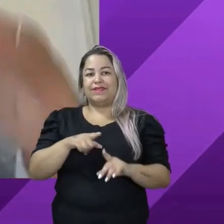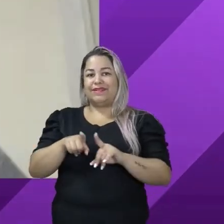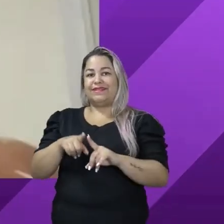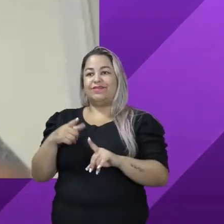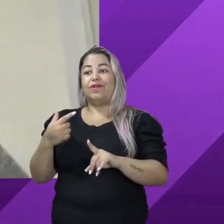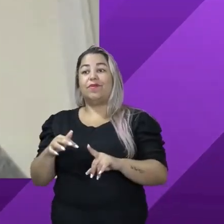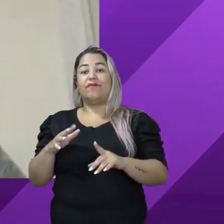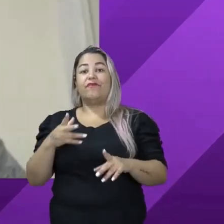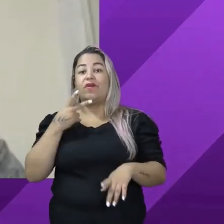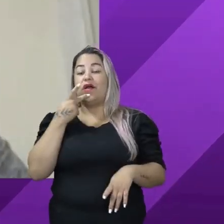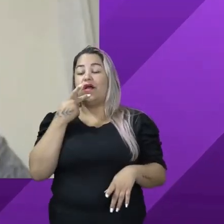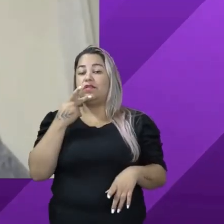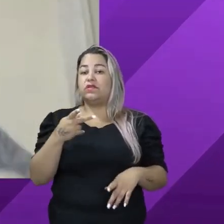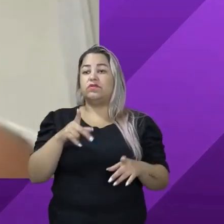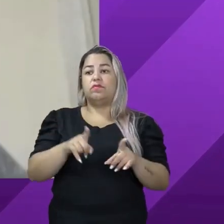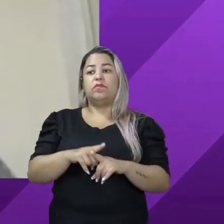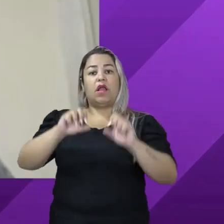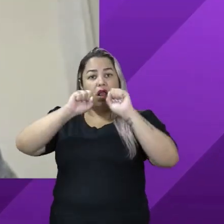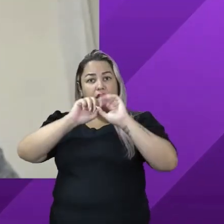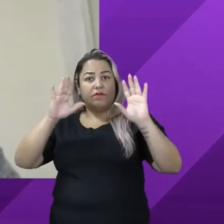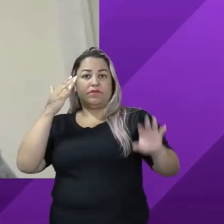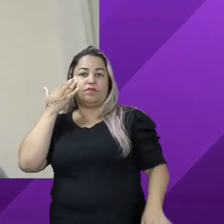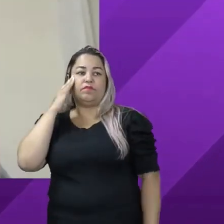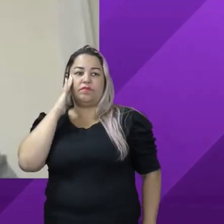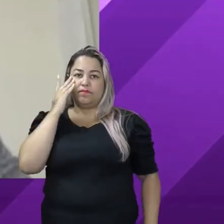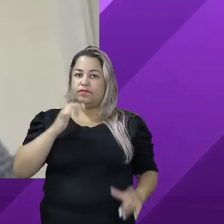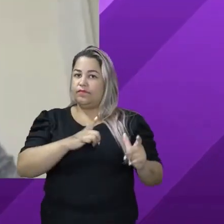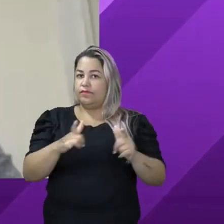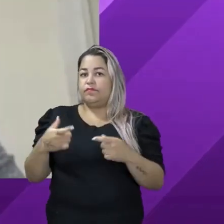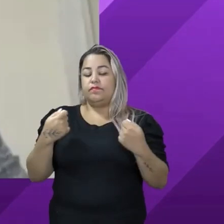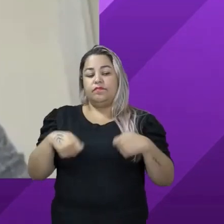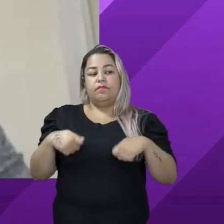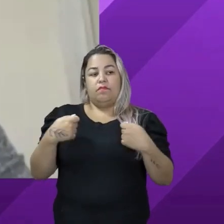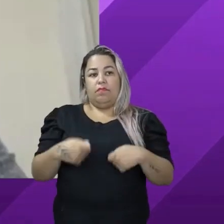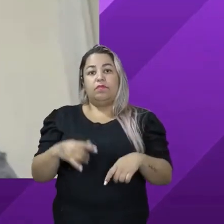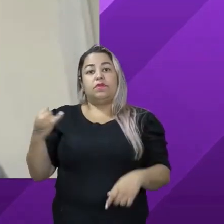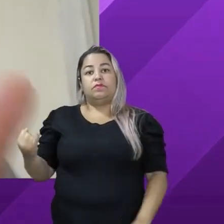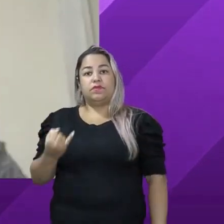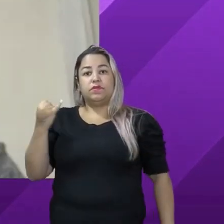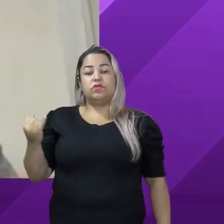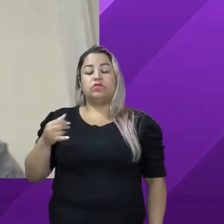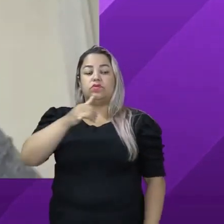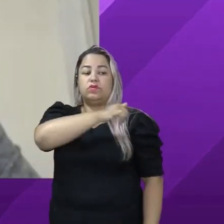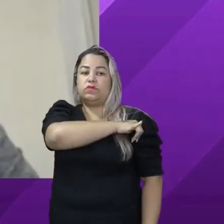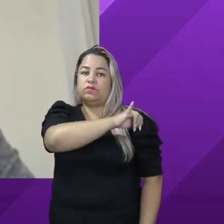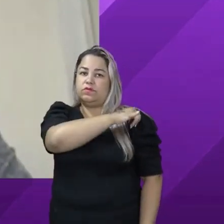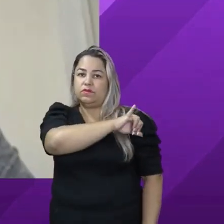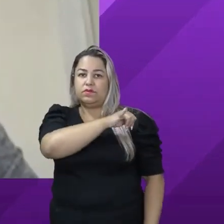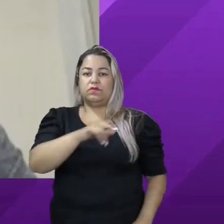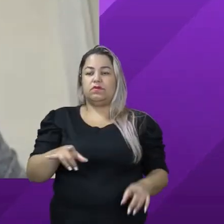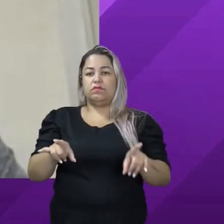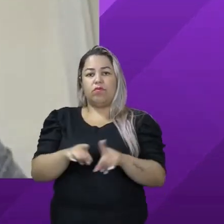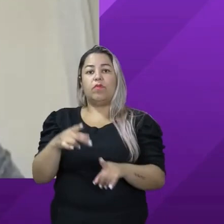né? Trazendo um pouco para o chão, para a dimensão local das nossas necessidades, das nossas prioridades, falando do Rio de Janeiro, né? Não quero